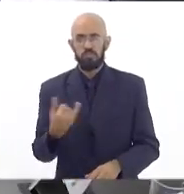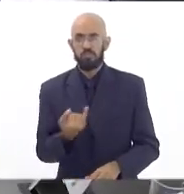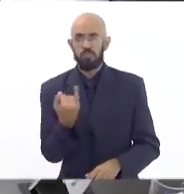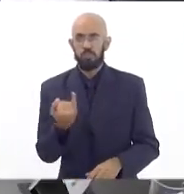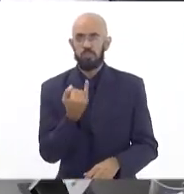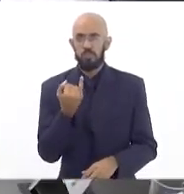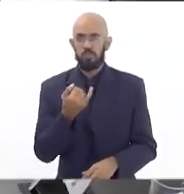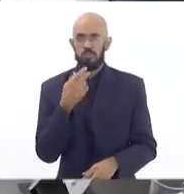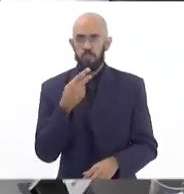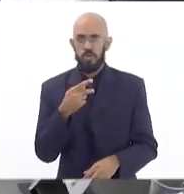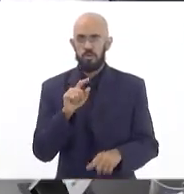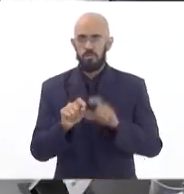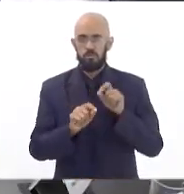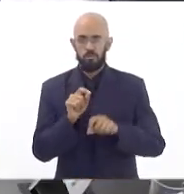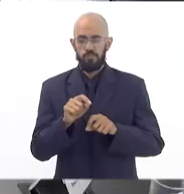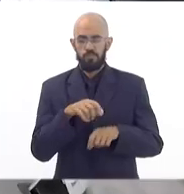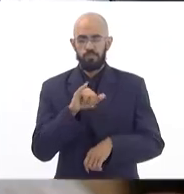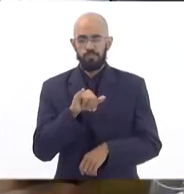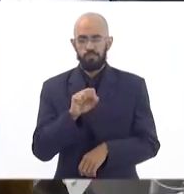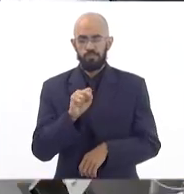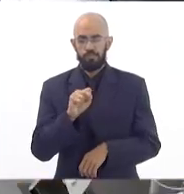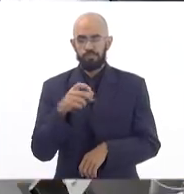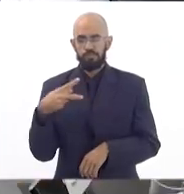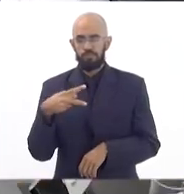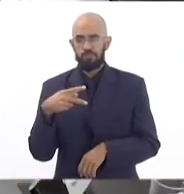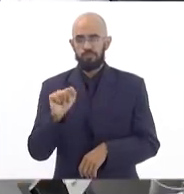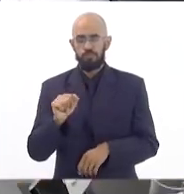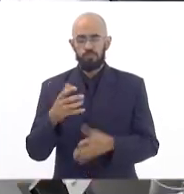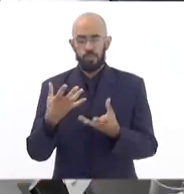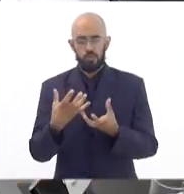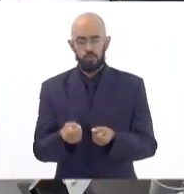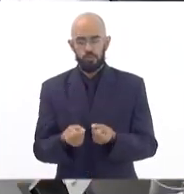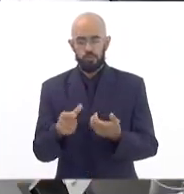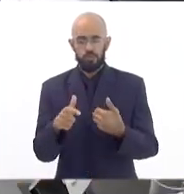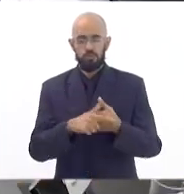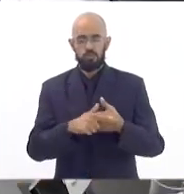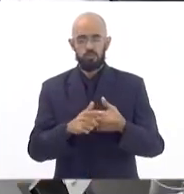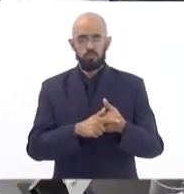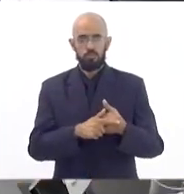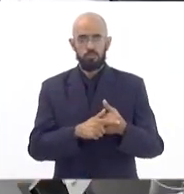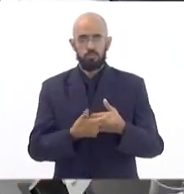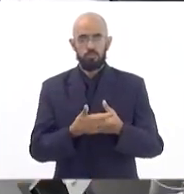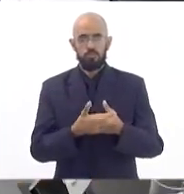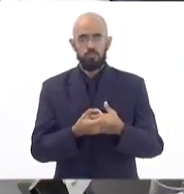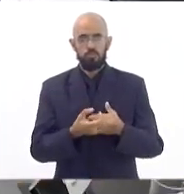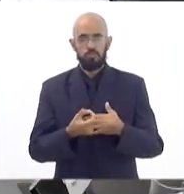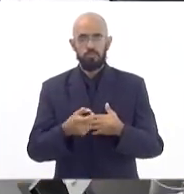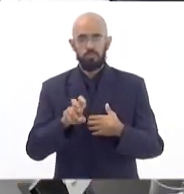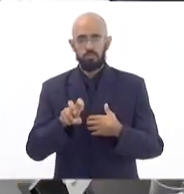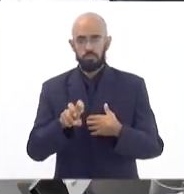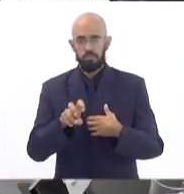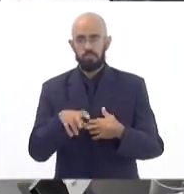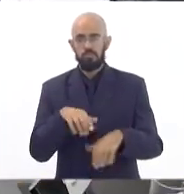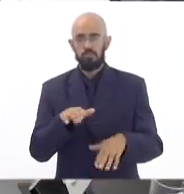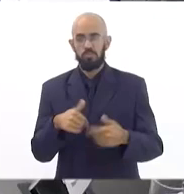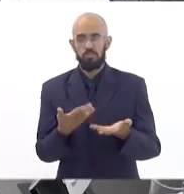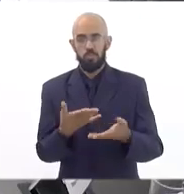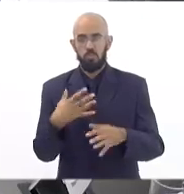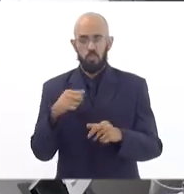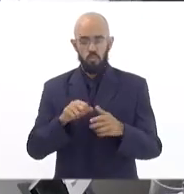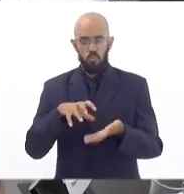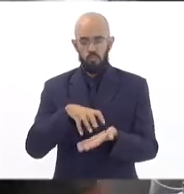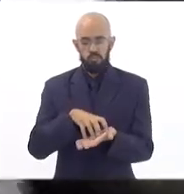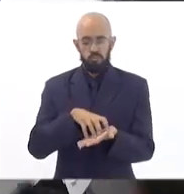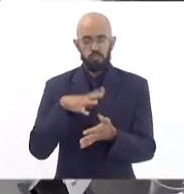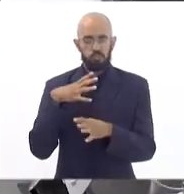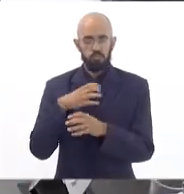é que o espírito assume esse papel em 2005 né então é como órgão de estatística de Segurança Pública